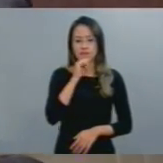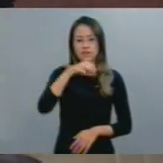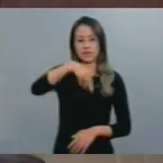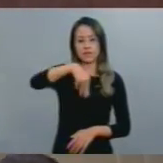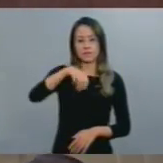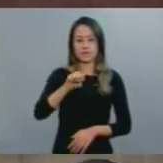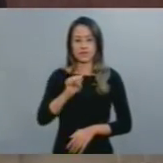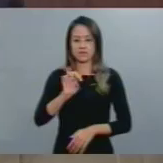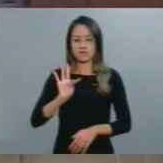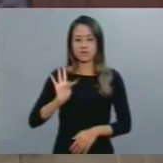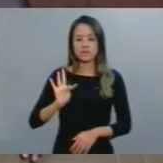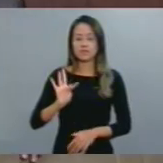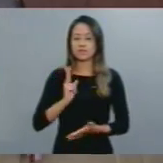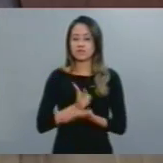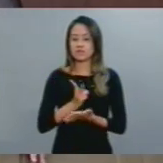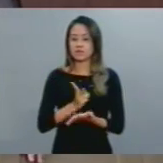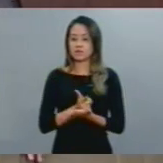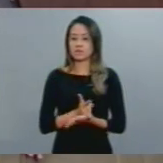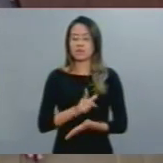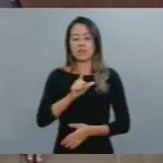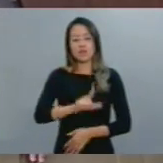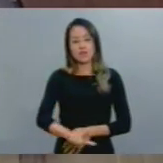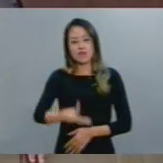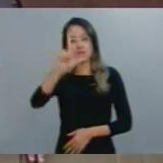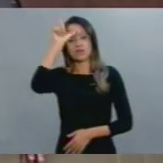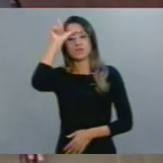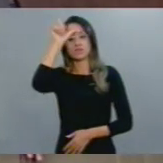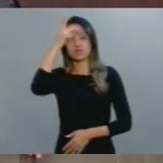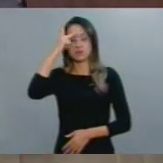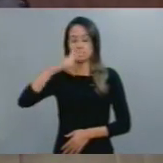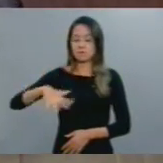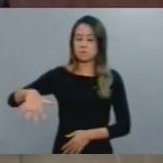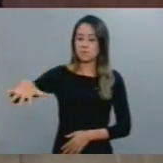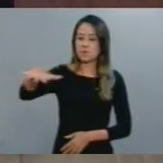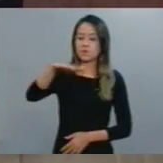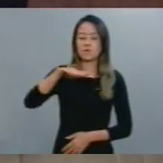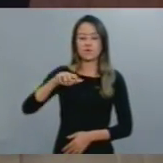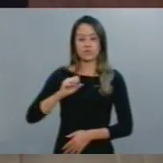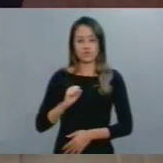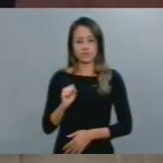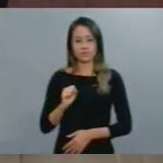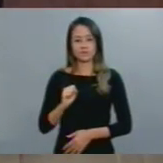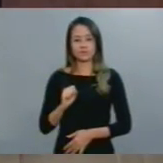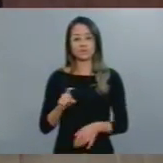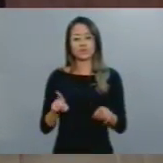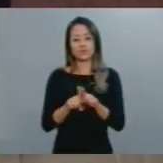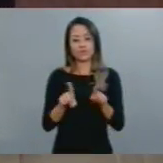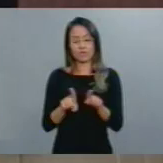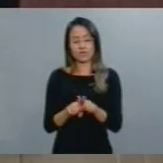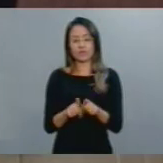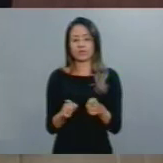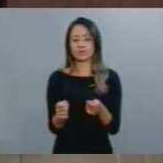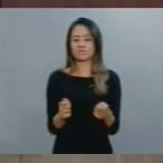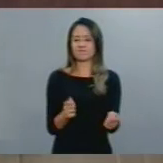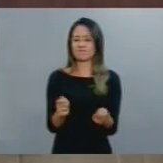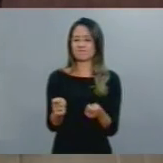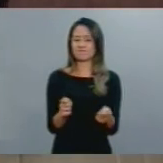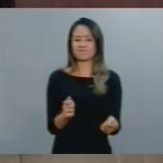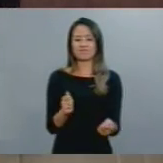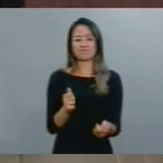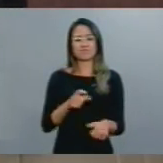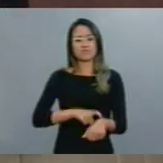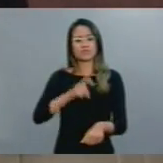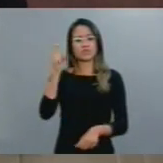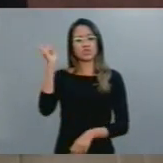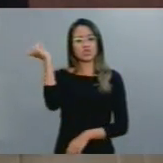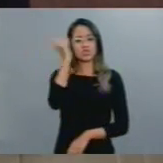que está aí a liderar à frente o Povo Sem Medo, que estamos preocupados com a crise econômica. Já são,